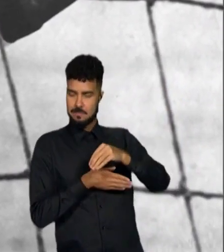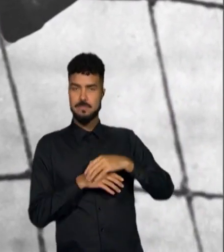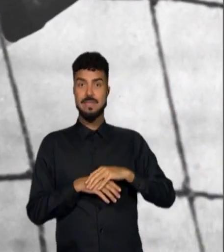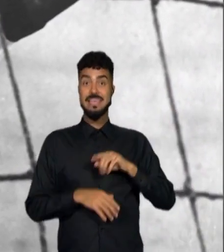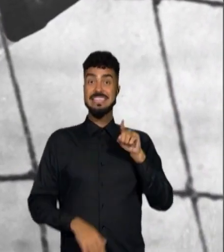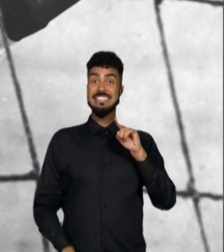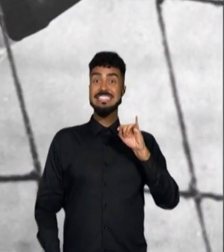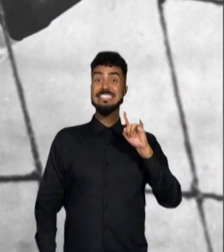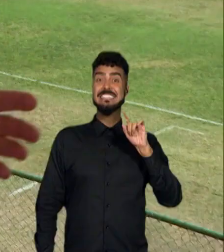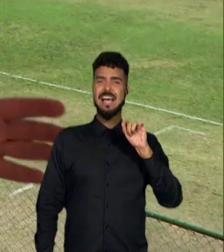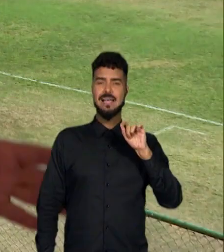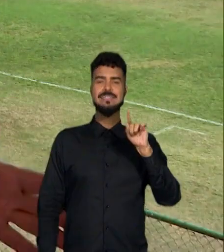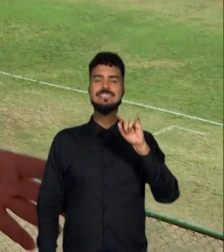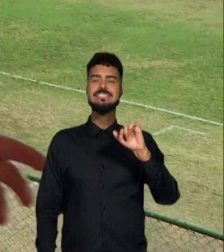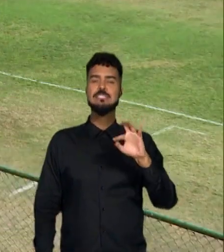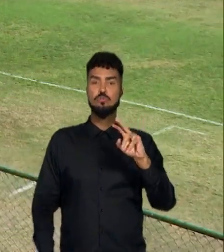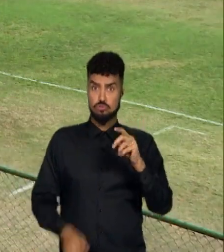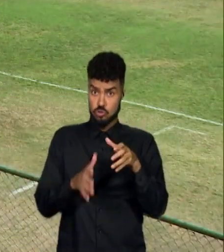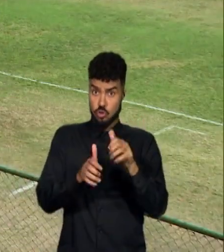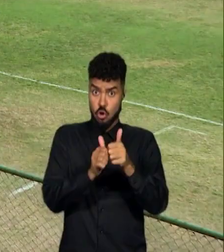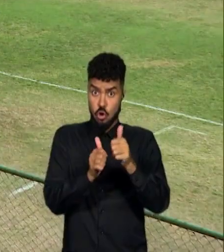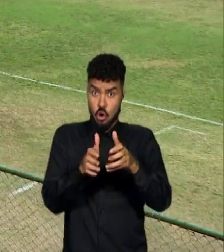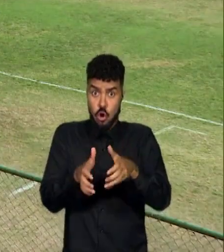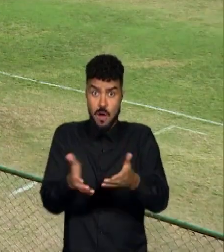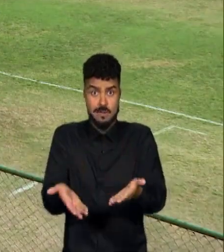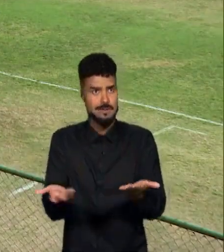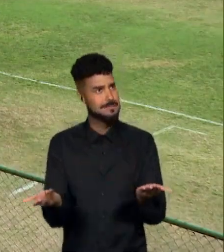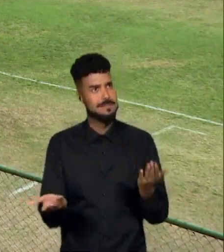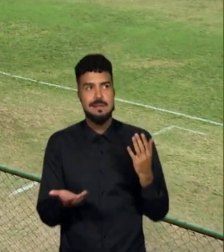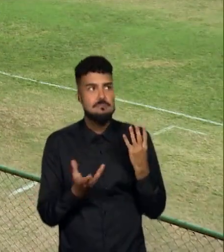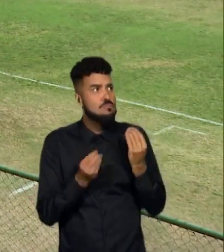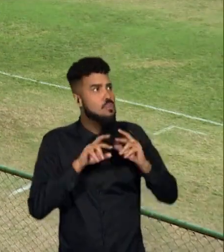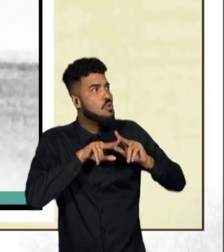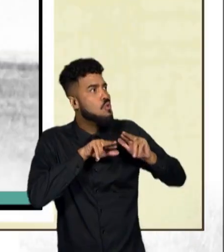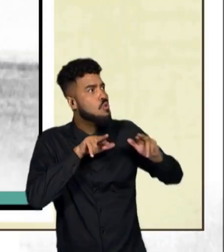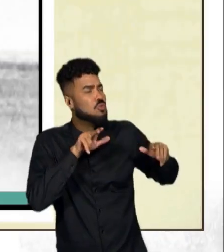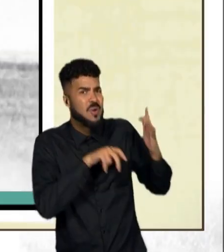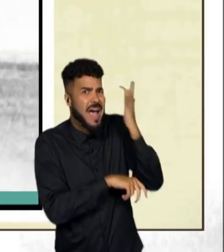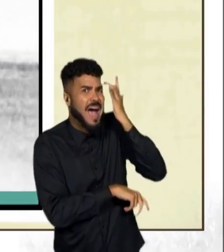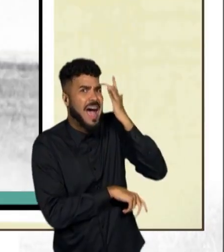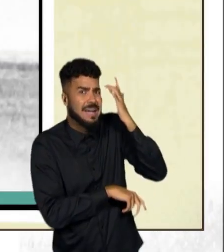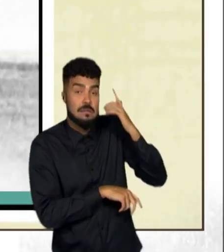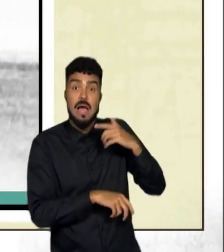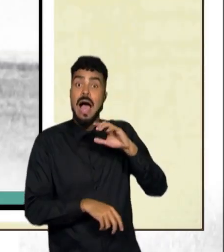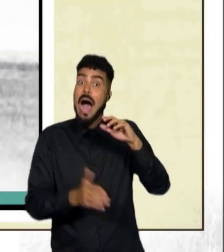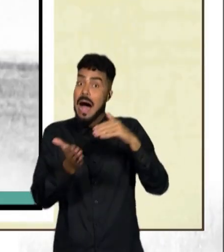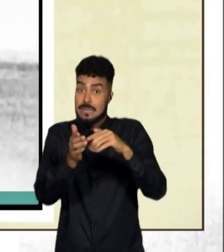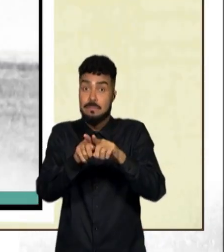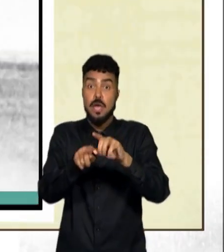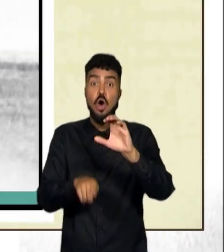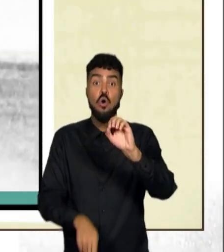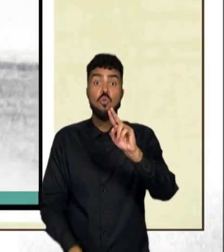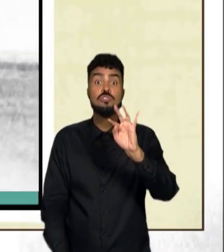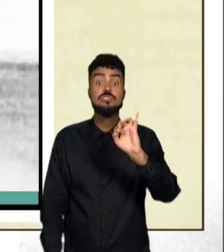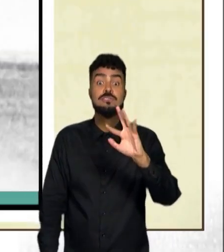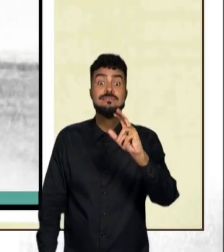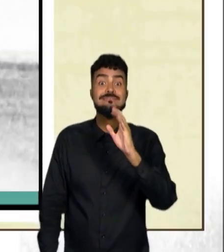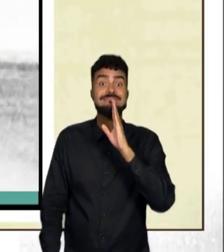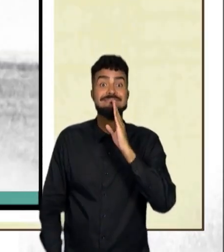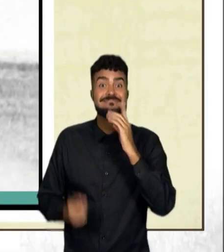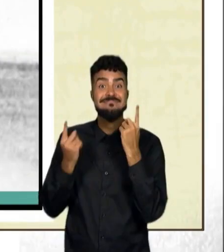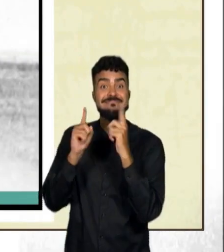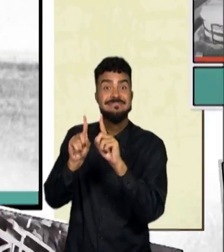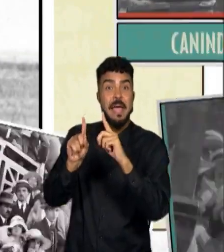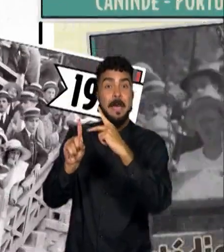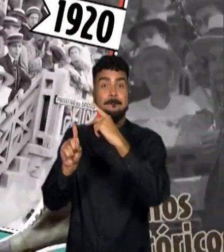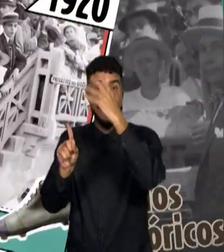jogou aqui. Por aqui já passaram tantos craques, mas tantos craques. Até Coutinho, que fez a famosa dupla Pelé e